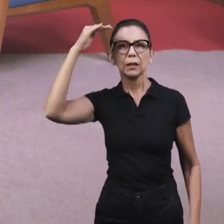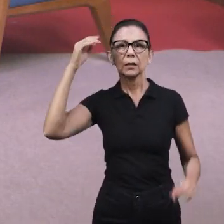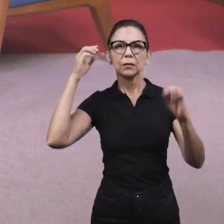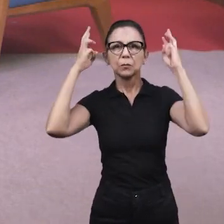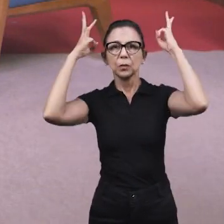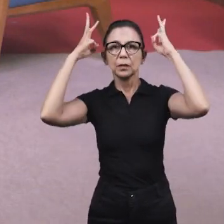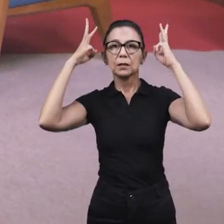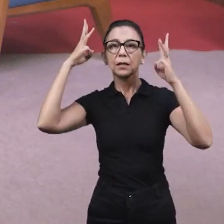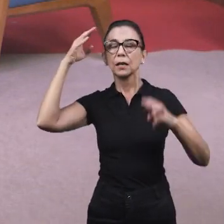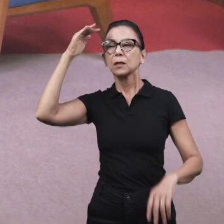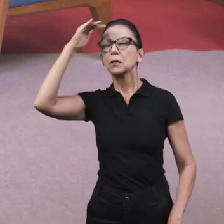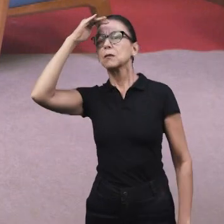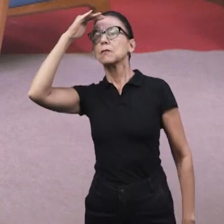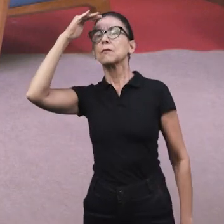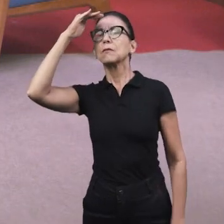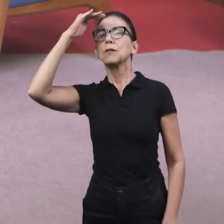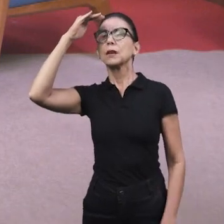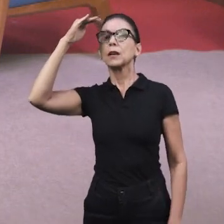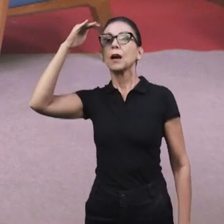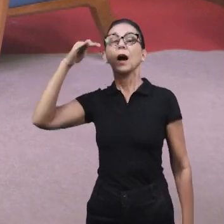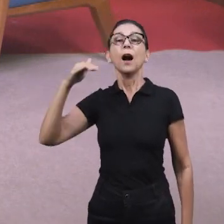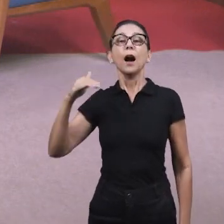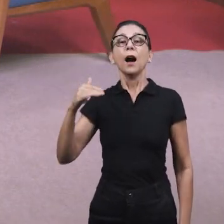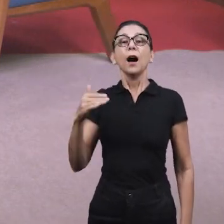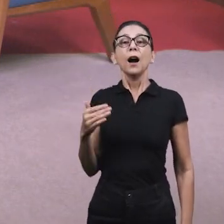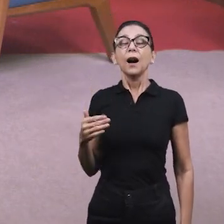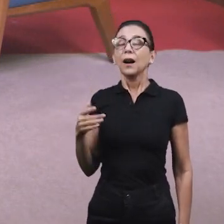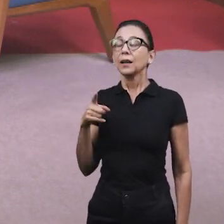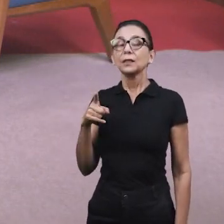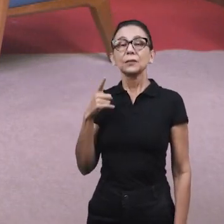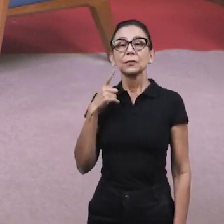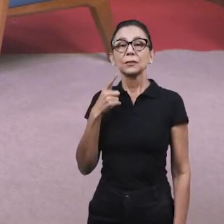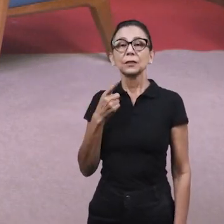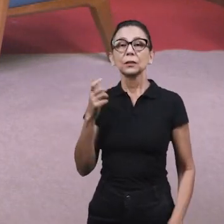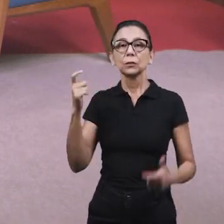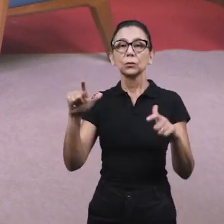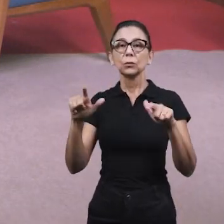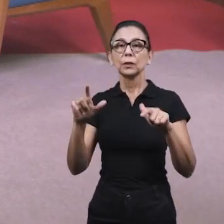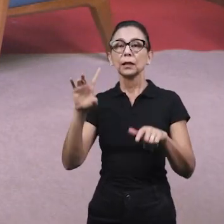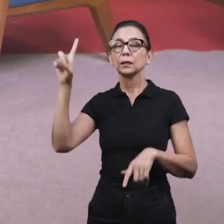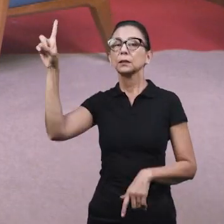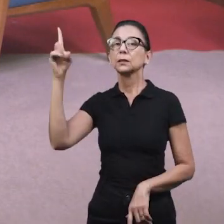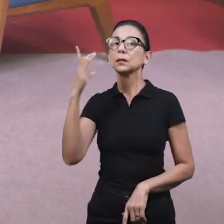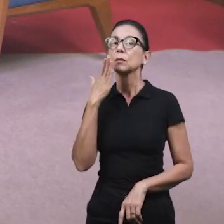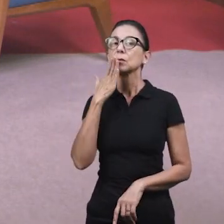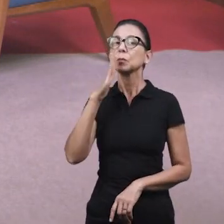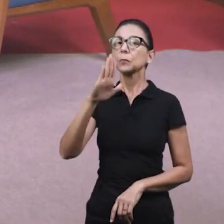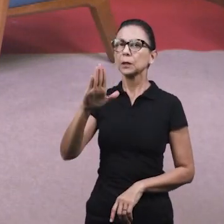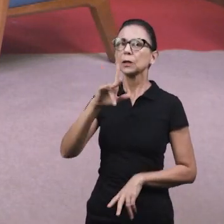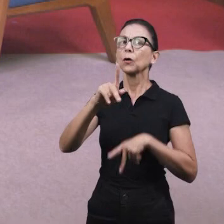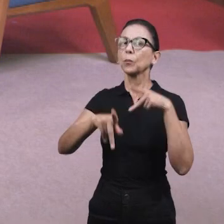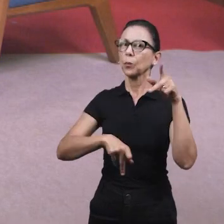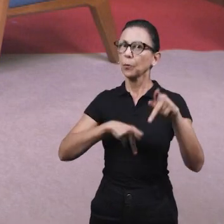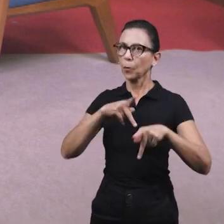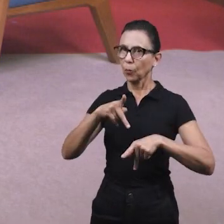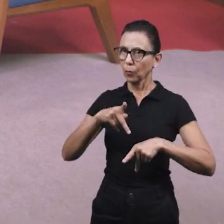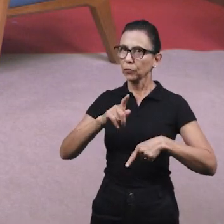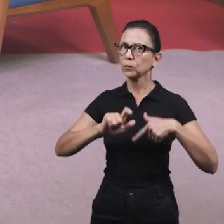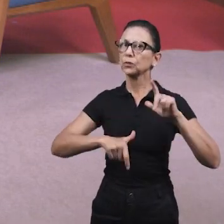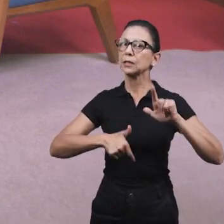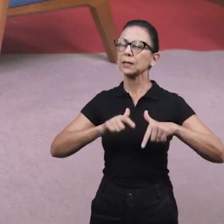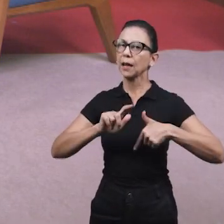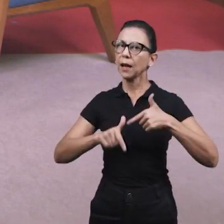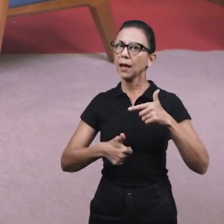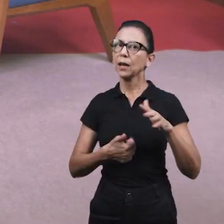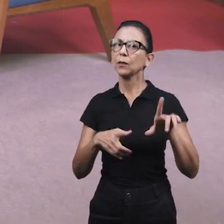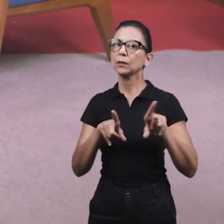Nebo, ele consegue ver ali. Jericó ali em cima já está dentro da terra prometida. Então Moisés daqui do Monte Nebo, ele consegue visualizar